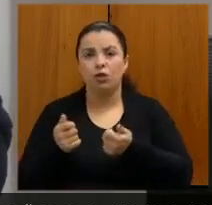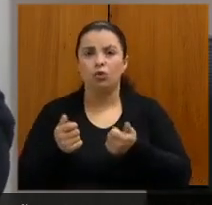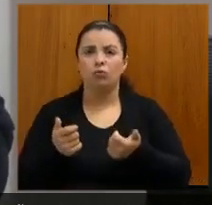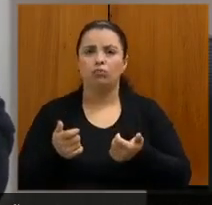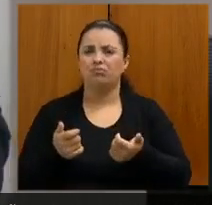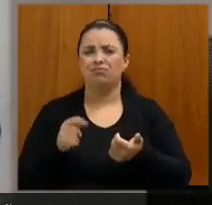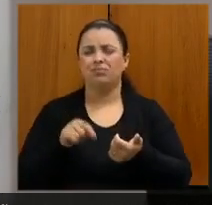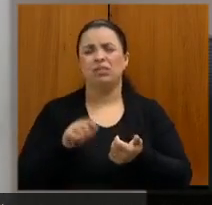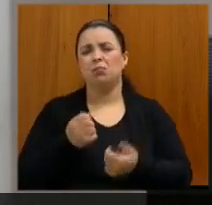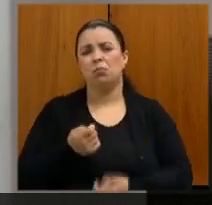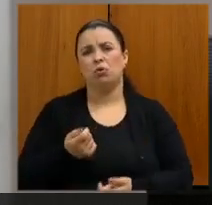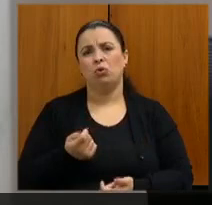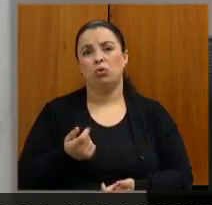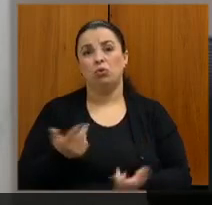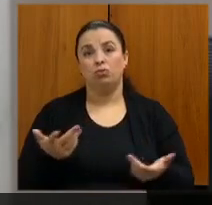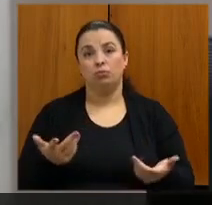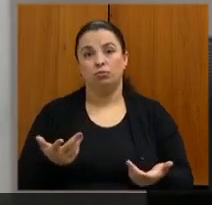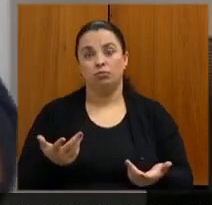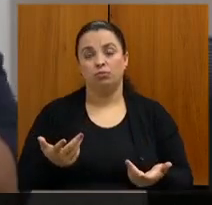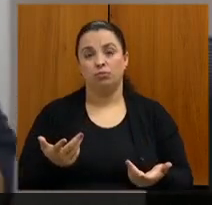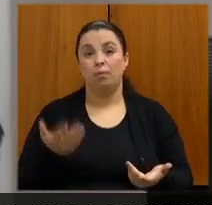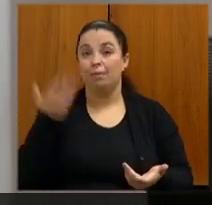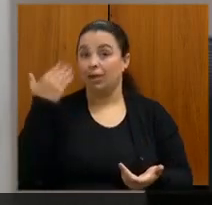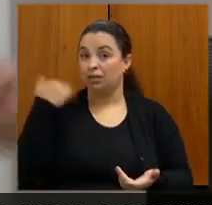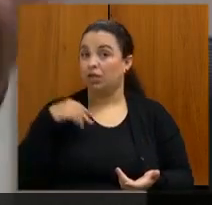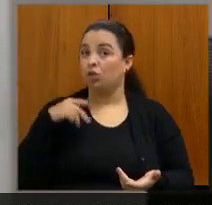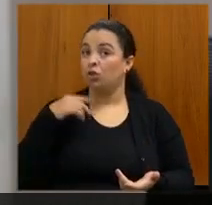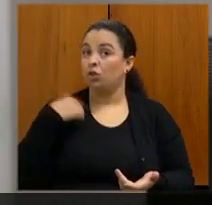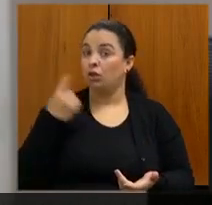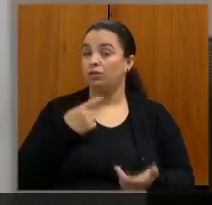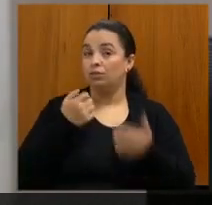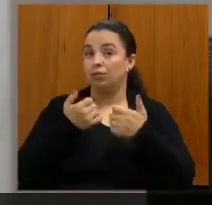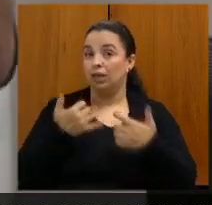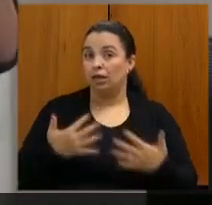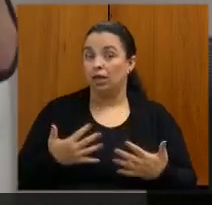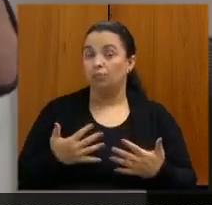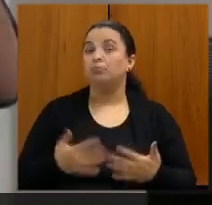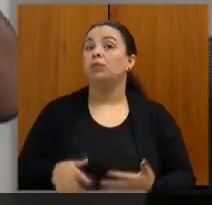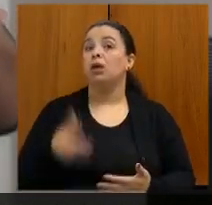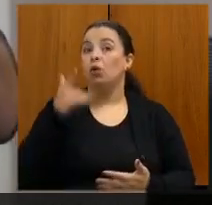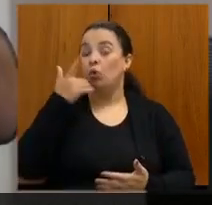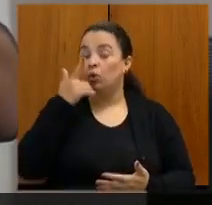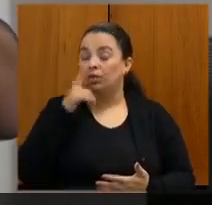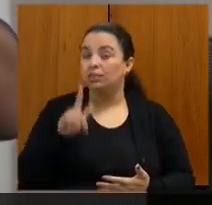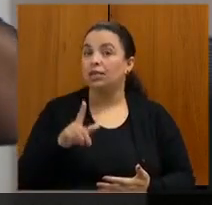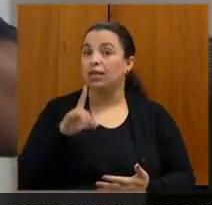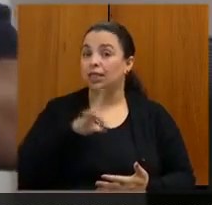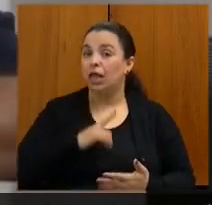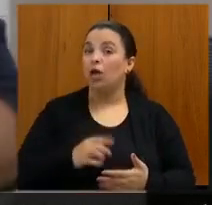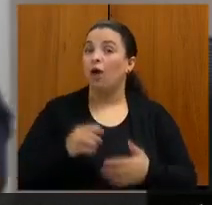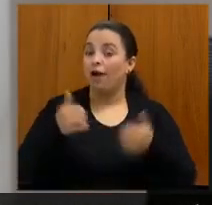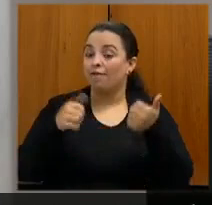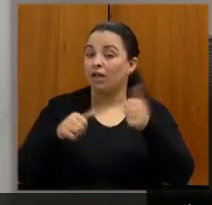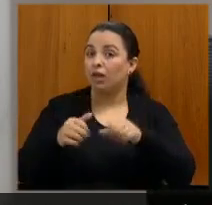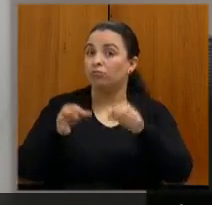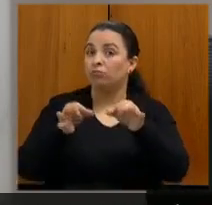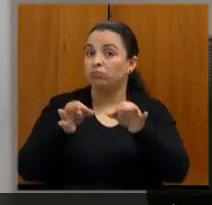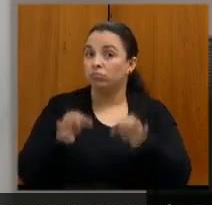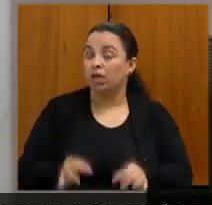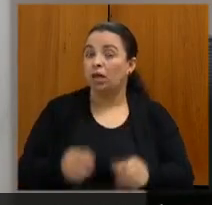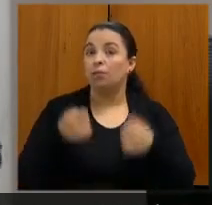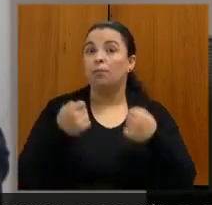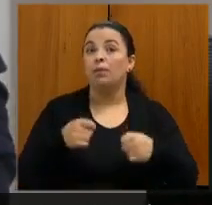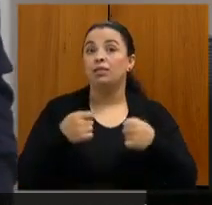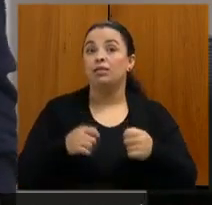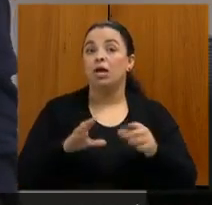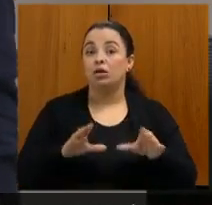diz muito pouco nós dizíamos a época não para se promover uma devida avaliação é preciso